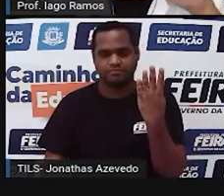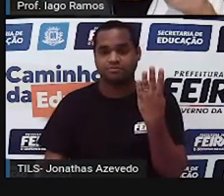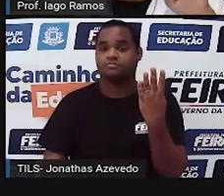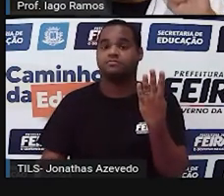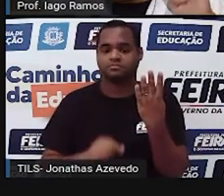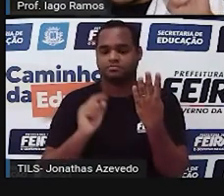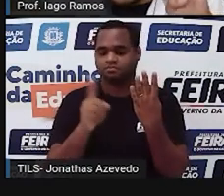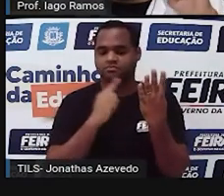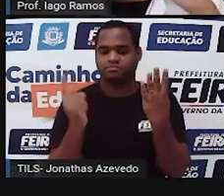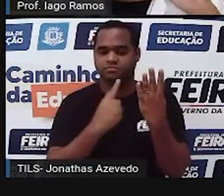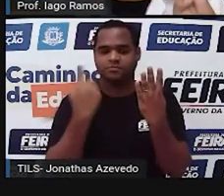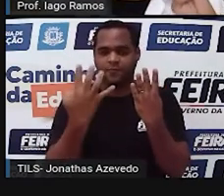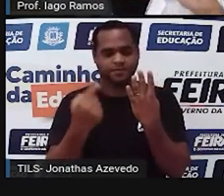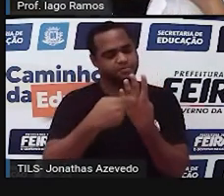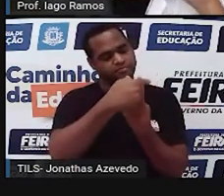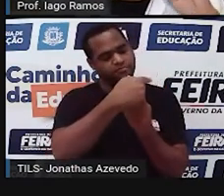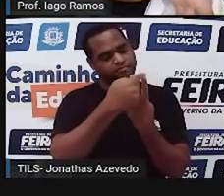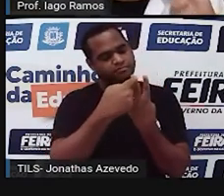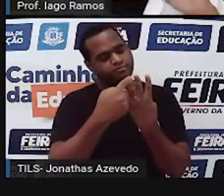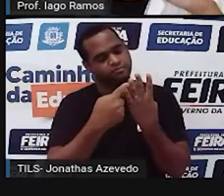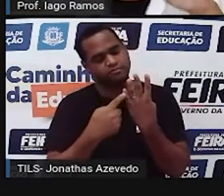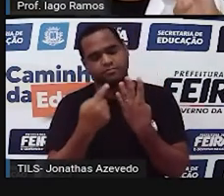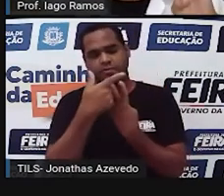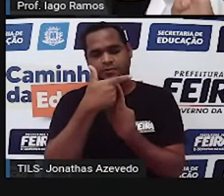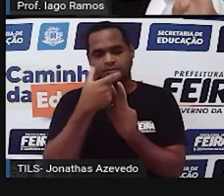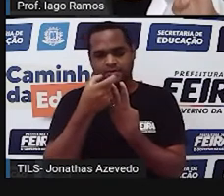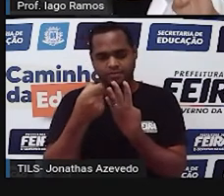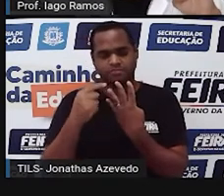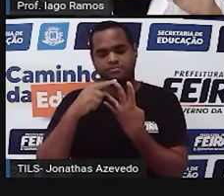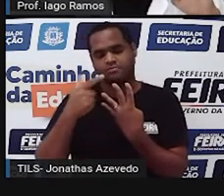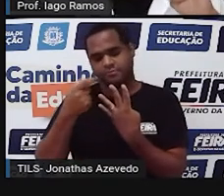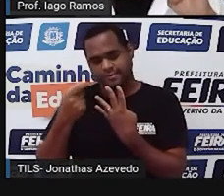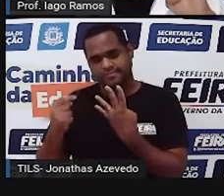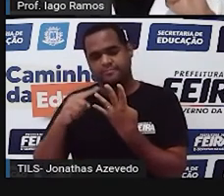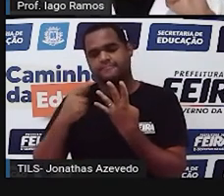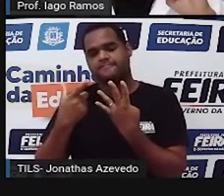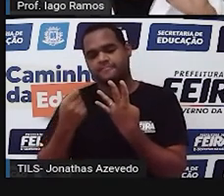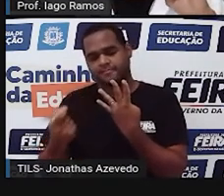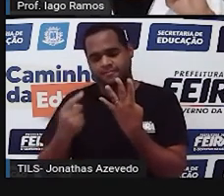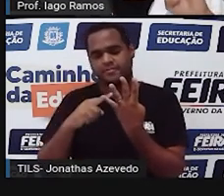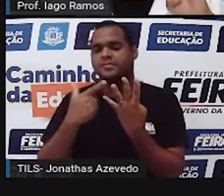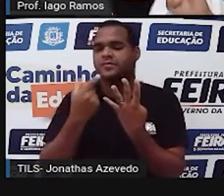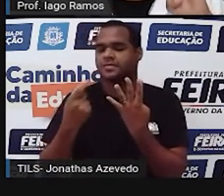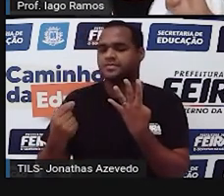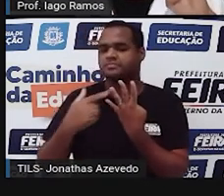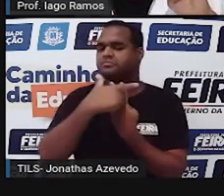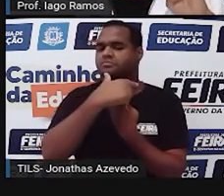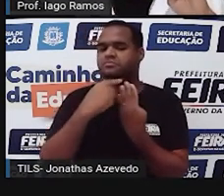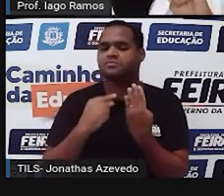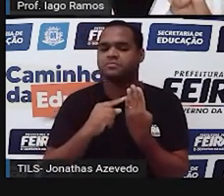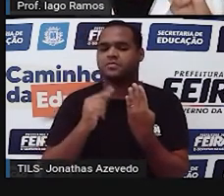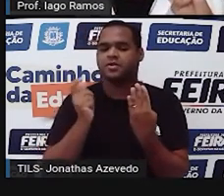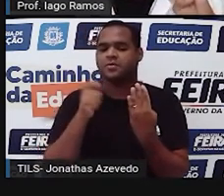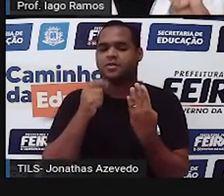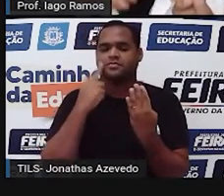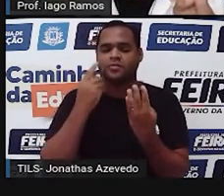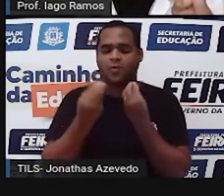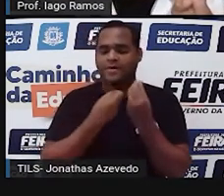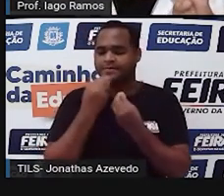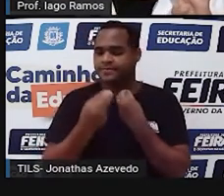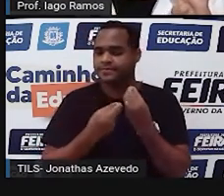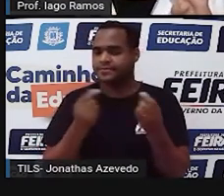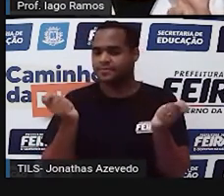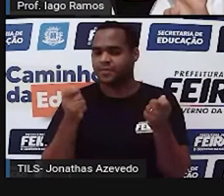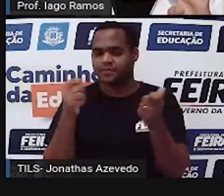quatro voltas de 200 metros é o que é que a gente tem que fazer agora para descobrir o